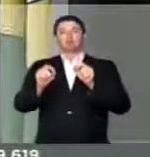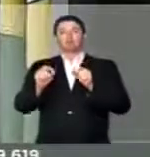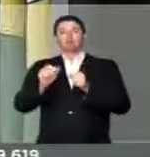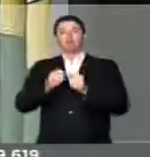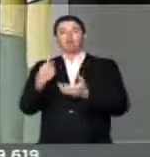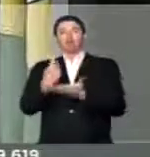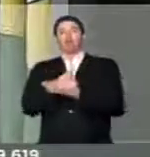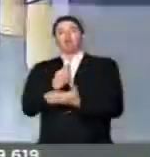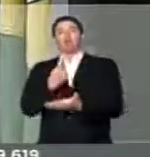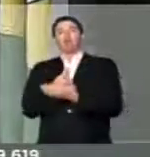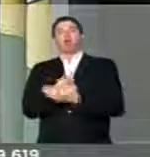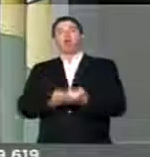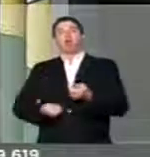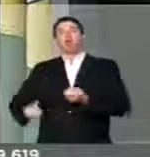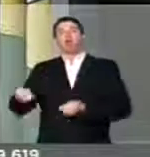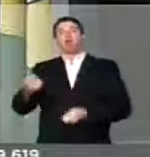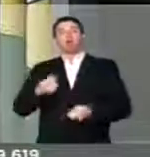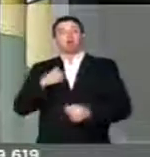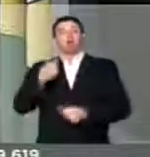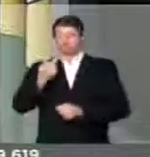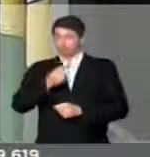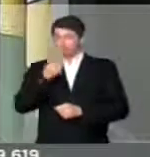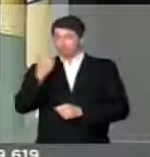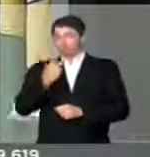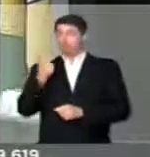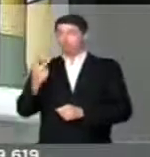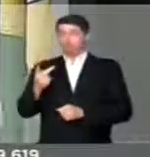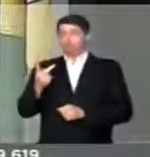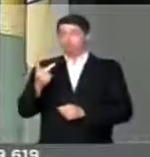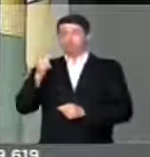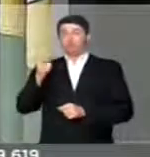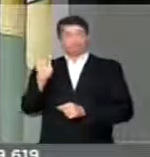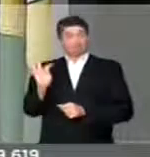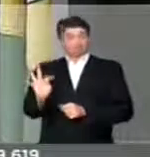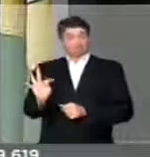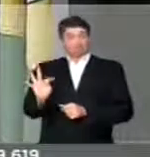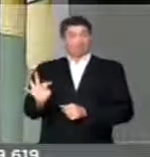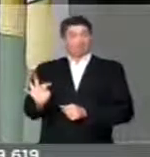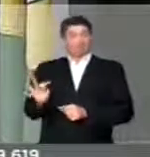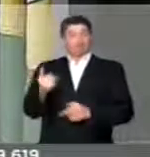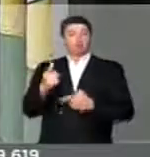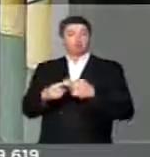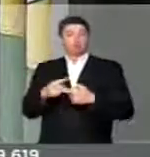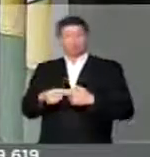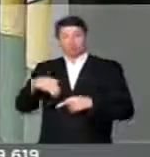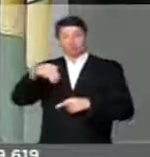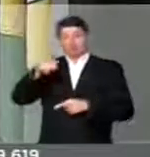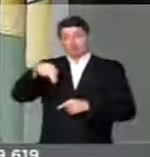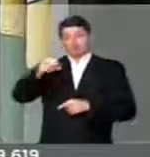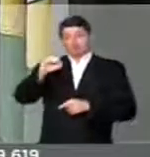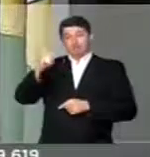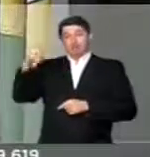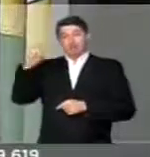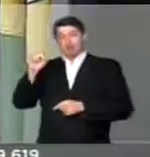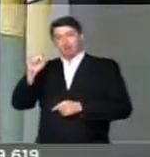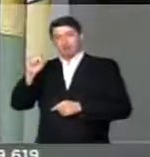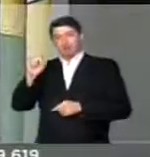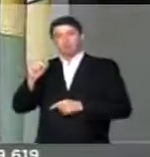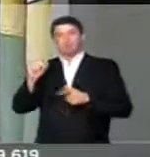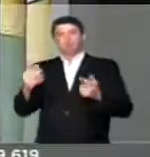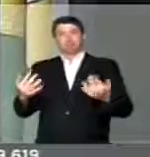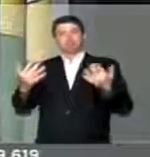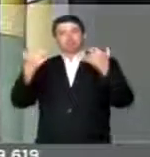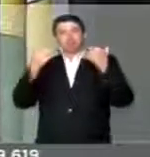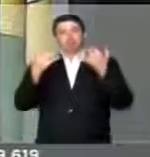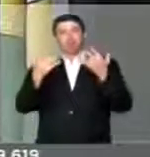aprontar. E tenho dito que o PT, depois do mensalão, que se